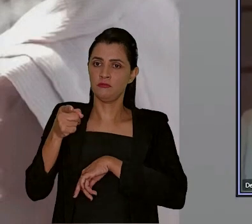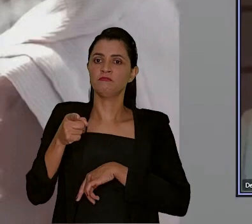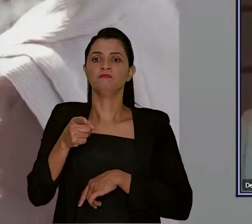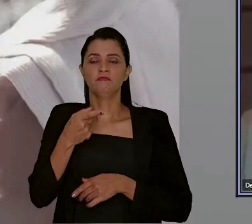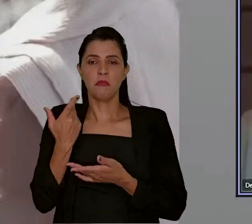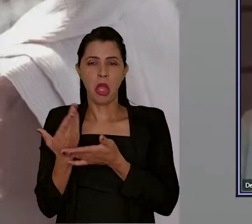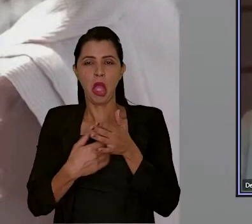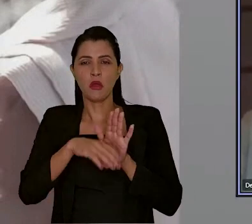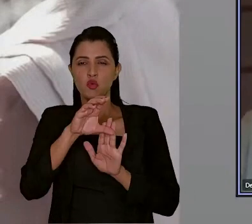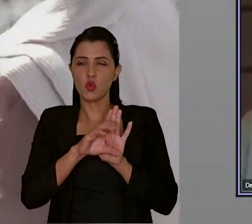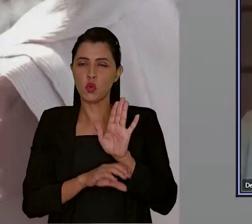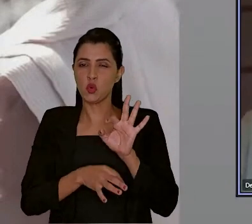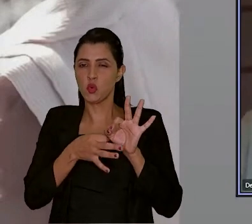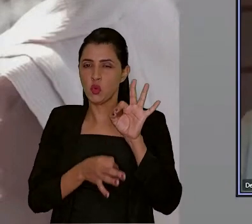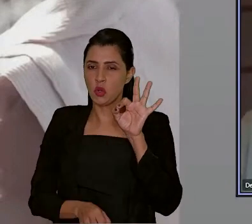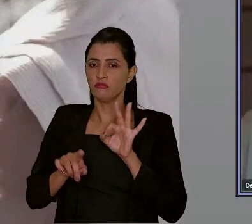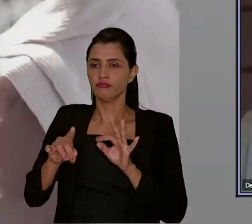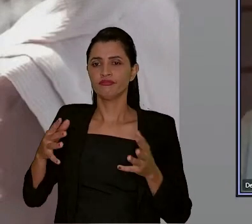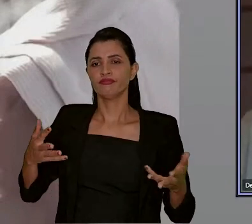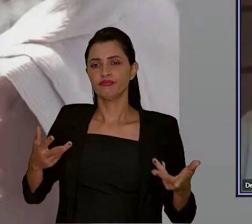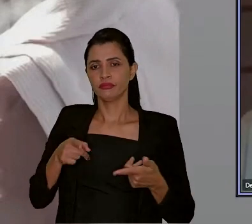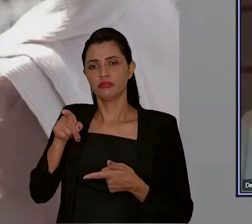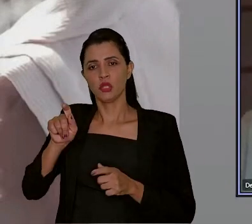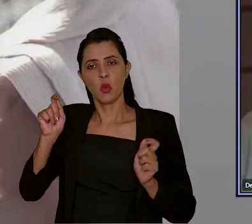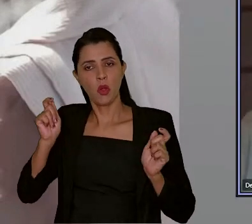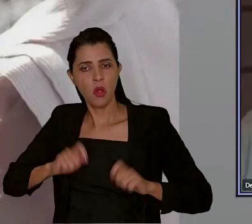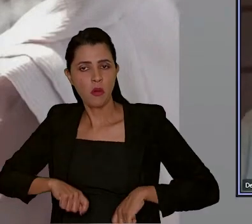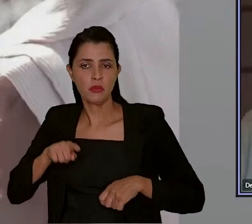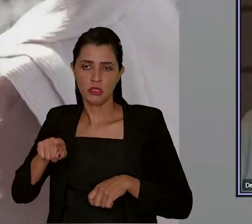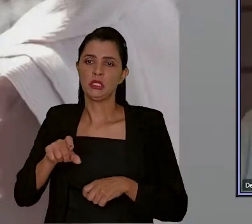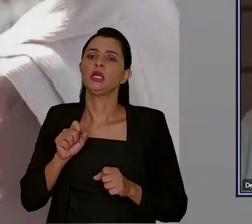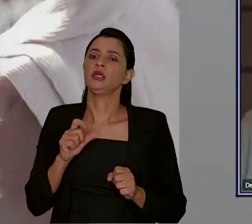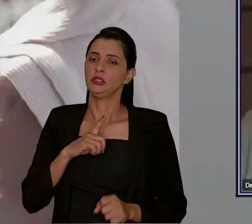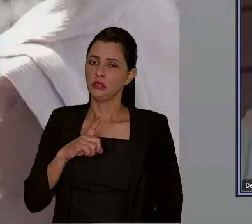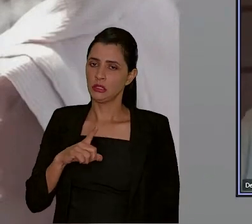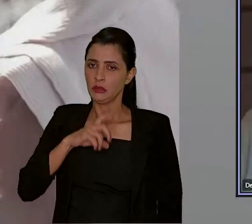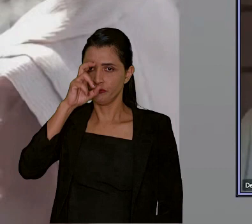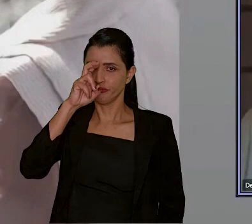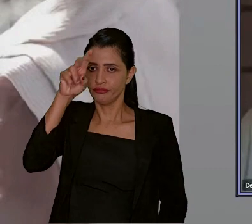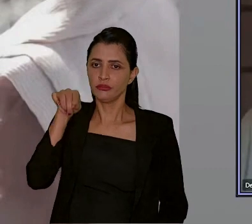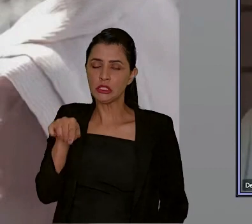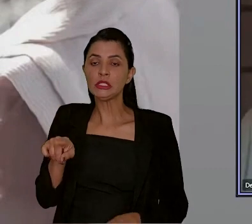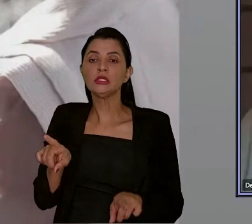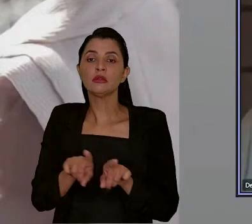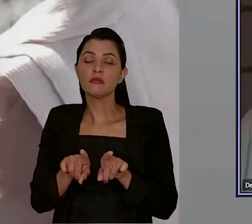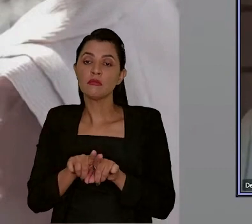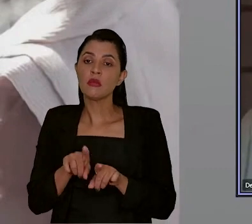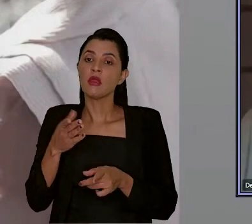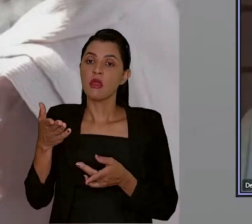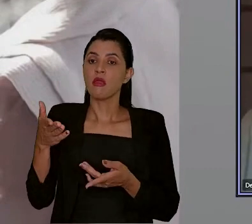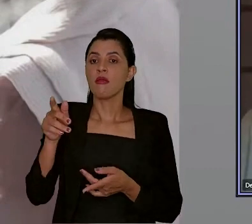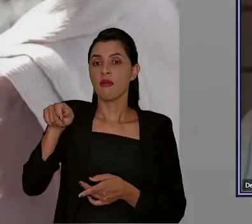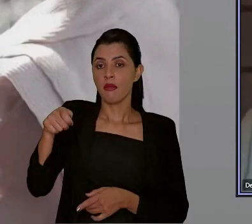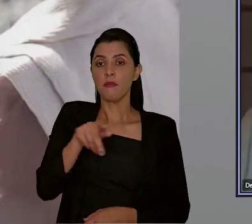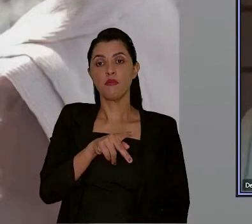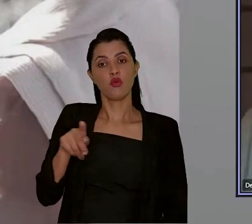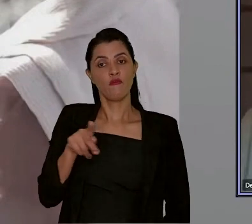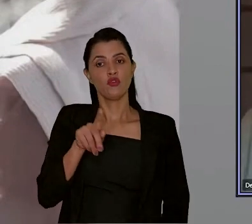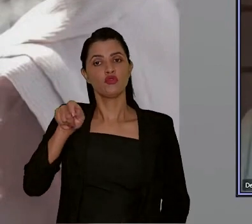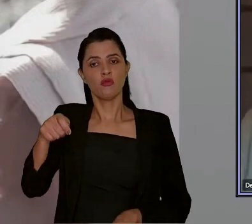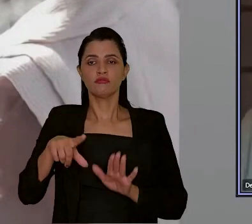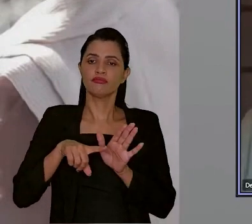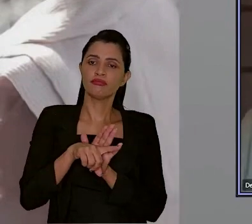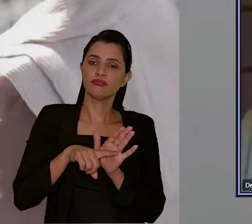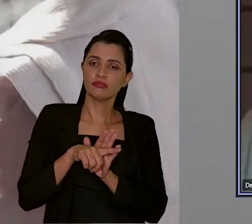um magistrado excepcional, competente, operoso, e também um professor, um pesquisador,